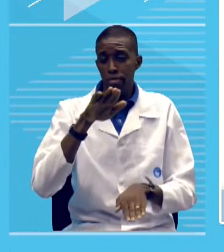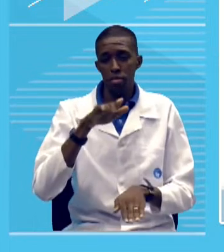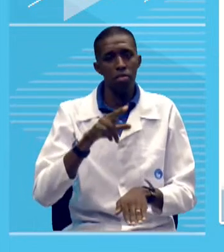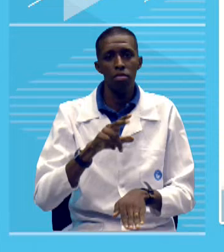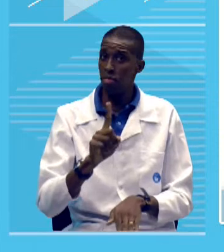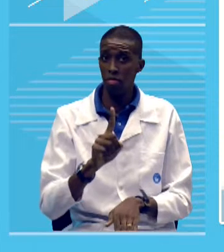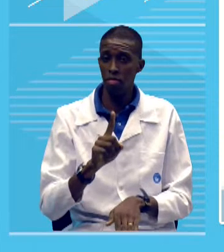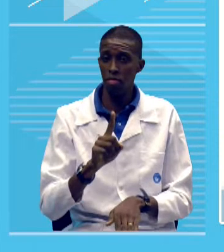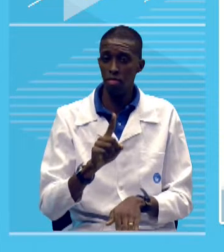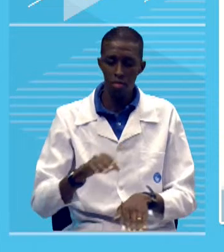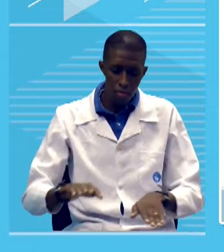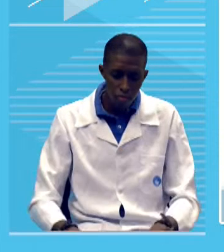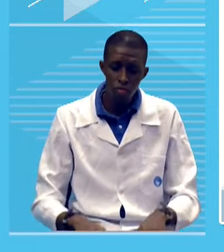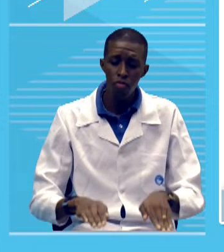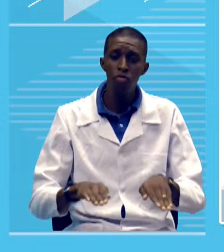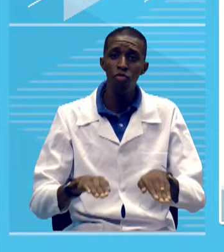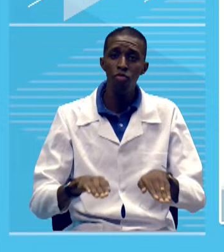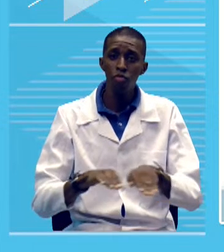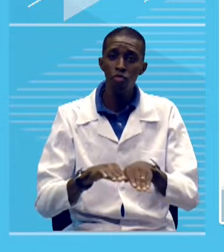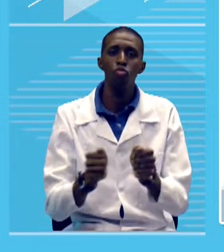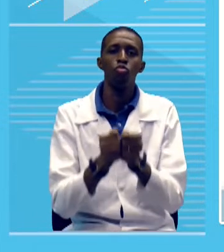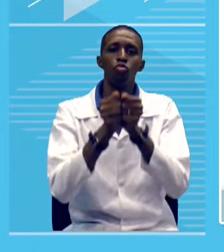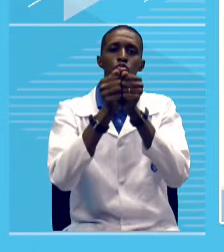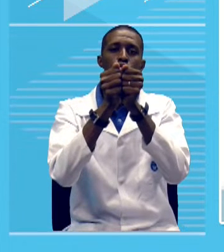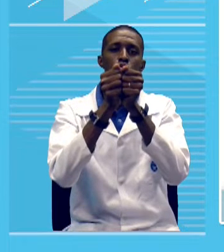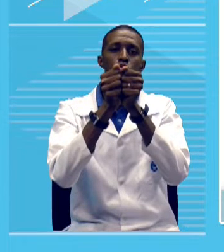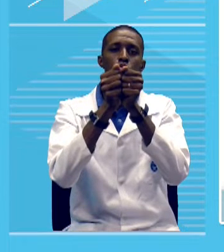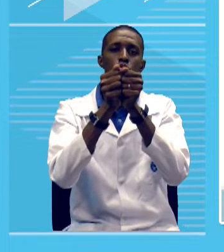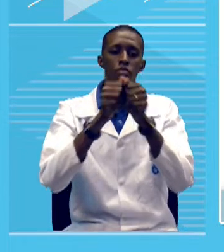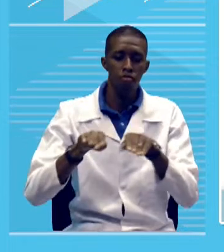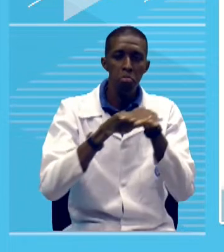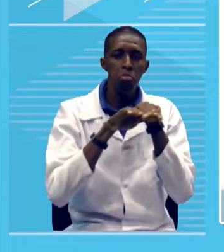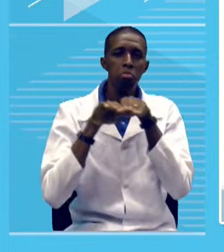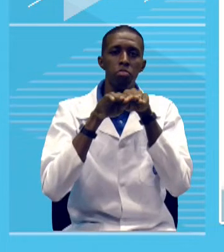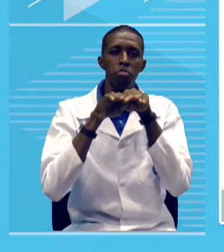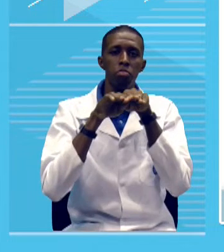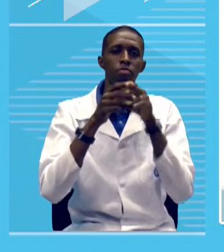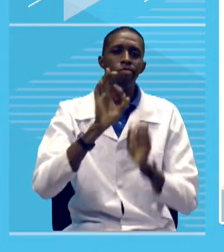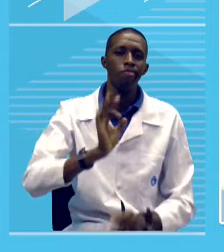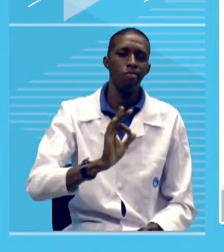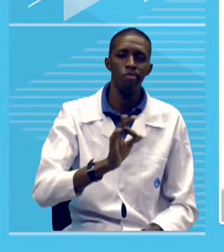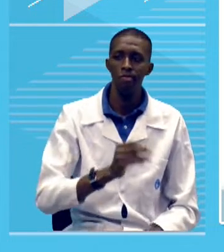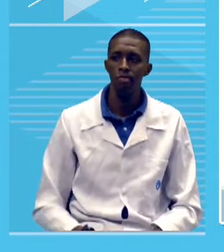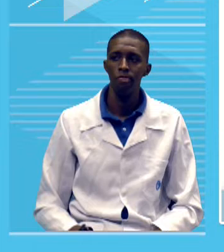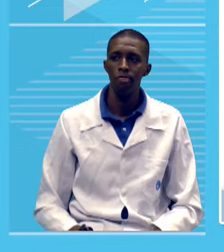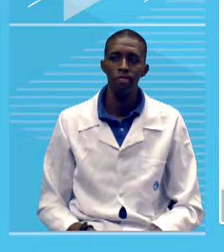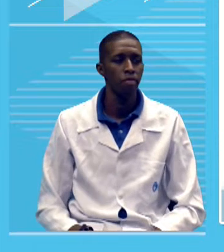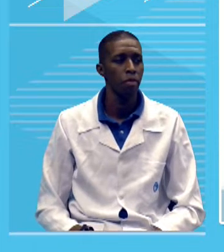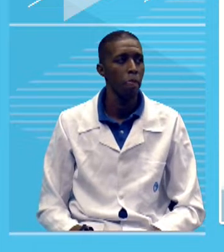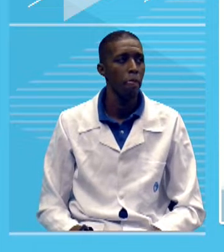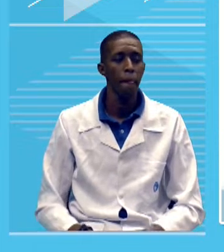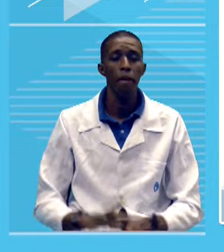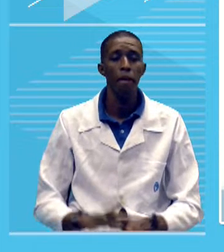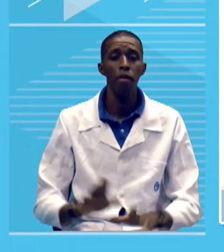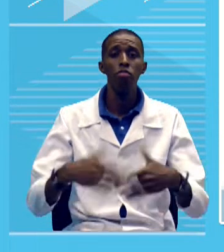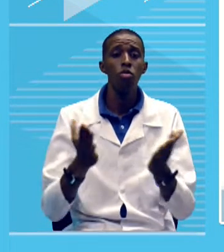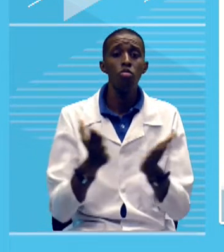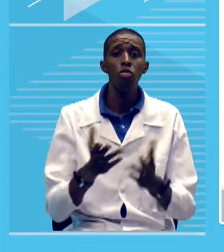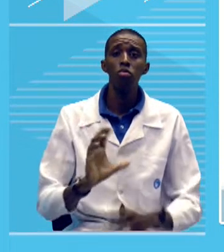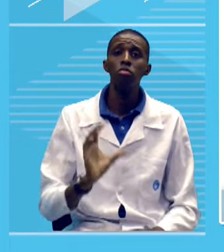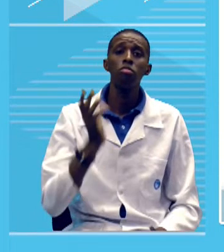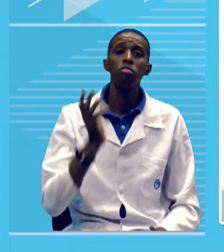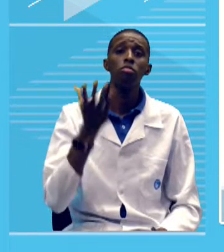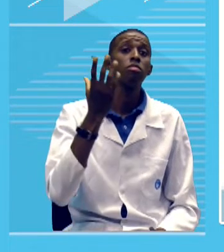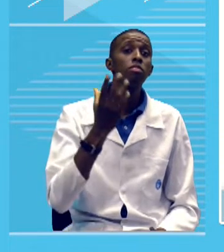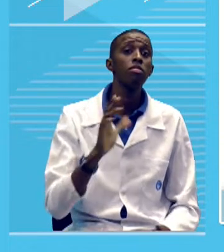pergunta bem interessante isso acontece hoje é sim ou não manda aí para mim